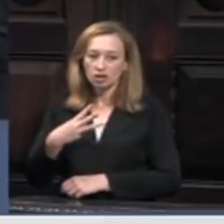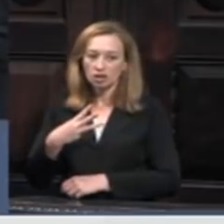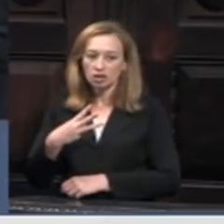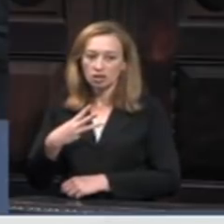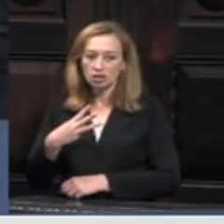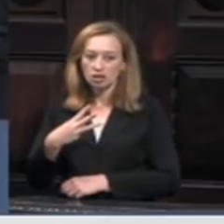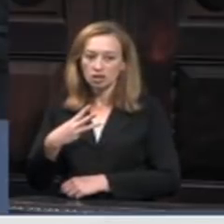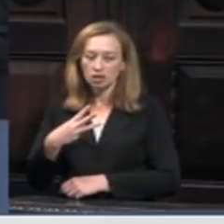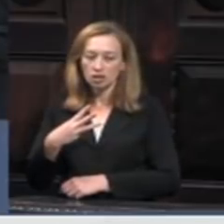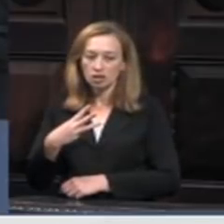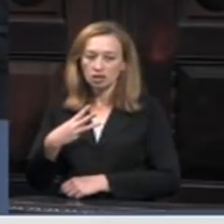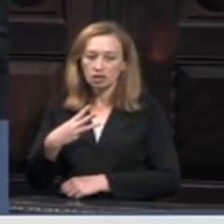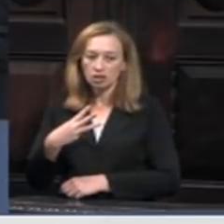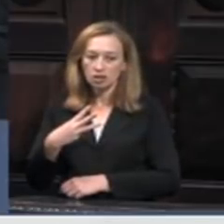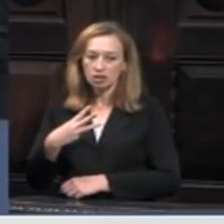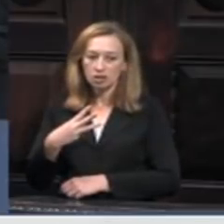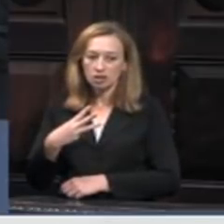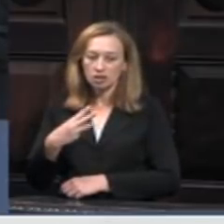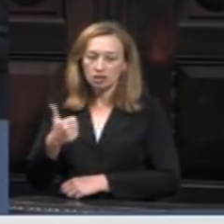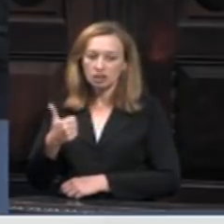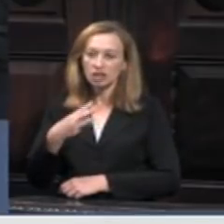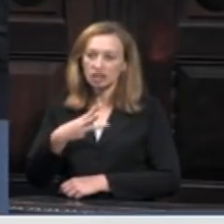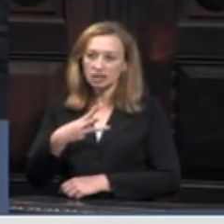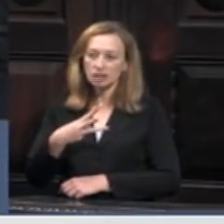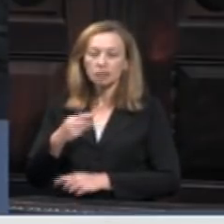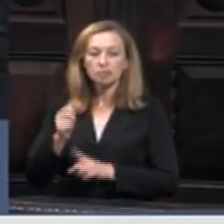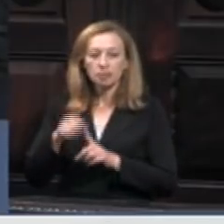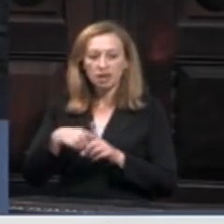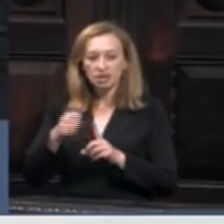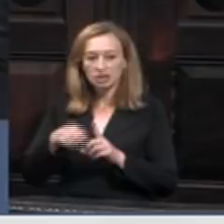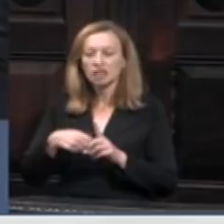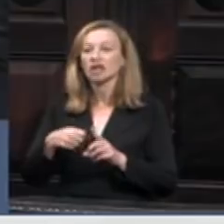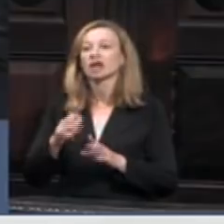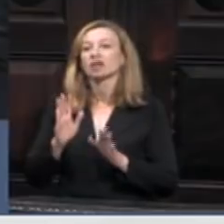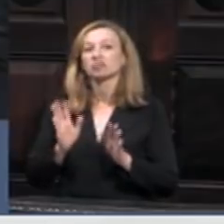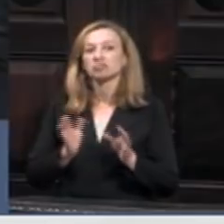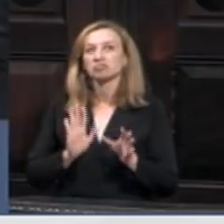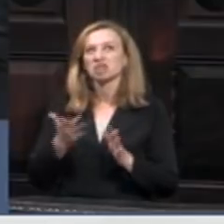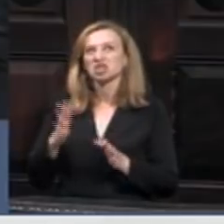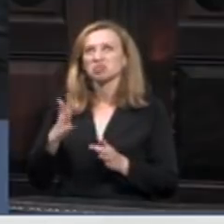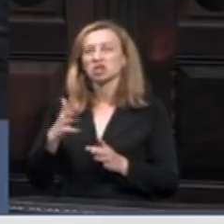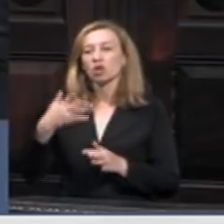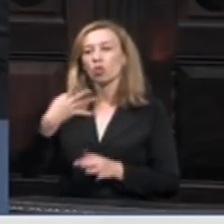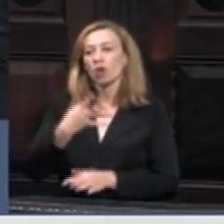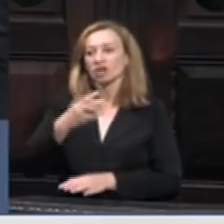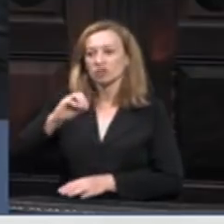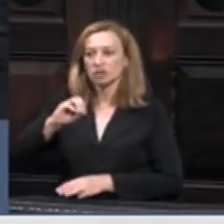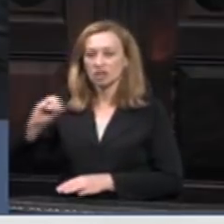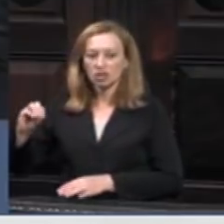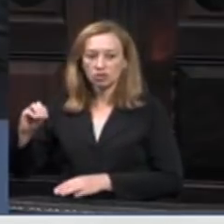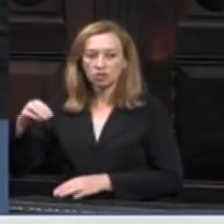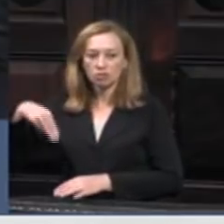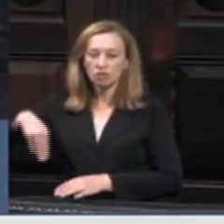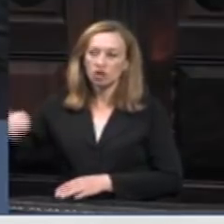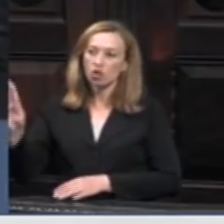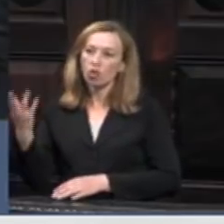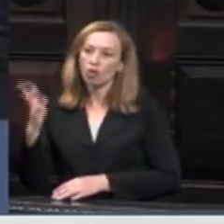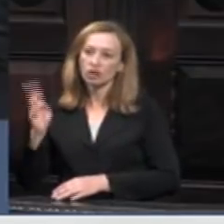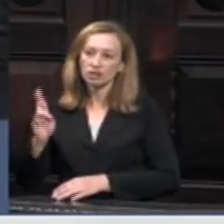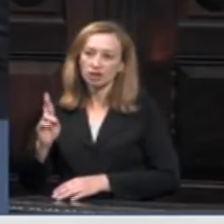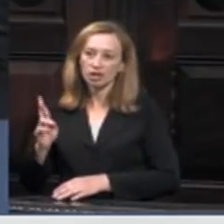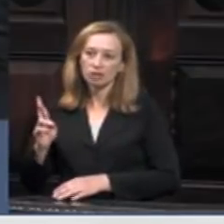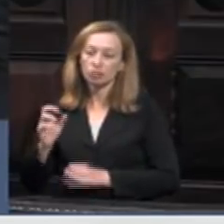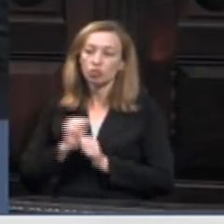aproximadamente 400 milhões por ano. A nossa conta